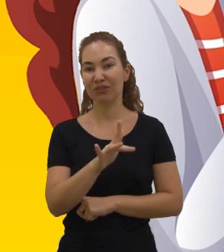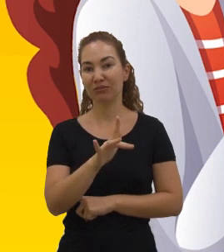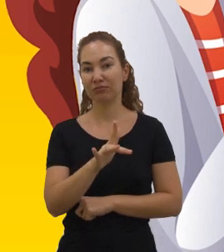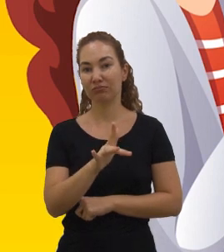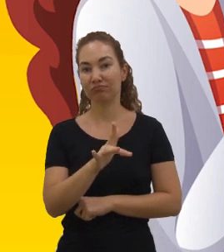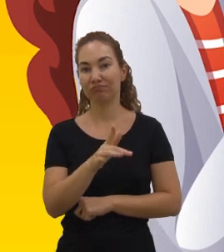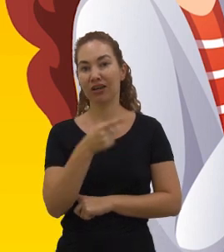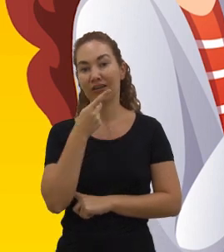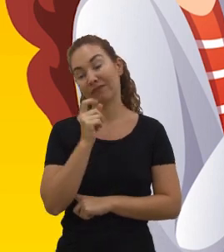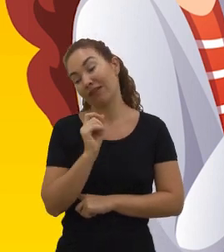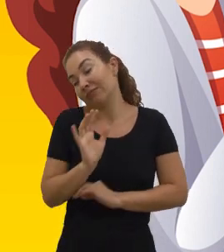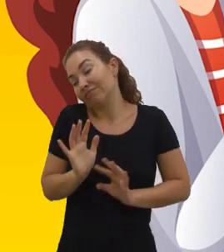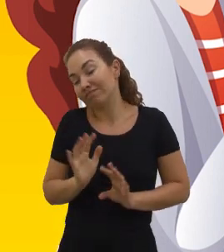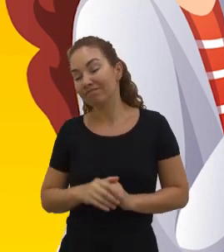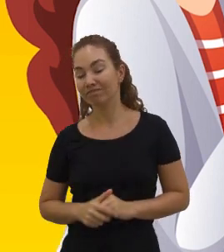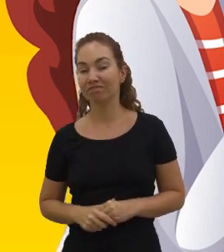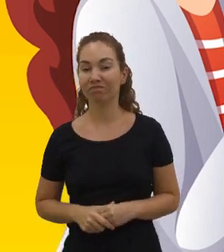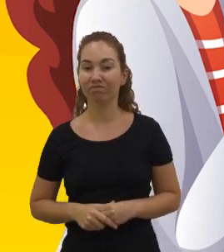ele cita assim.